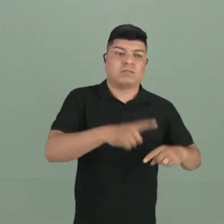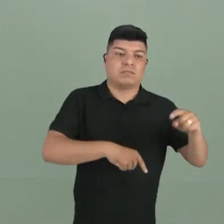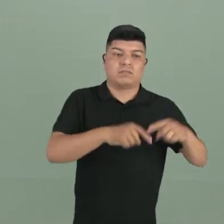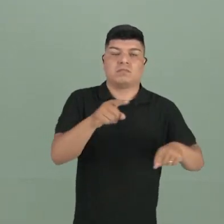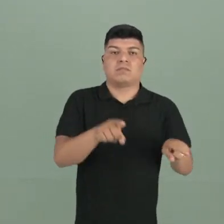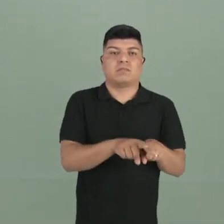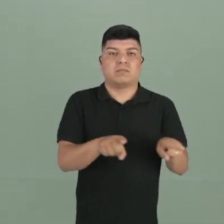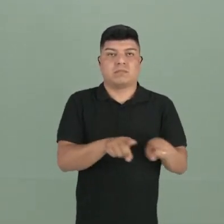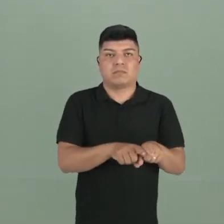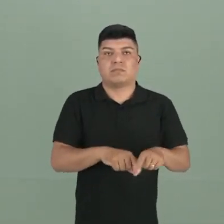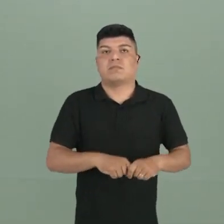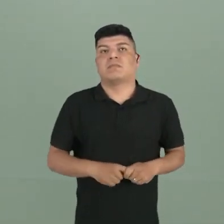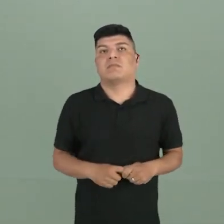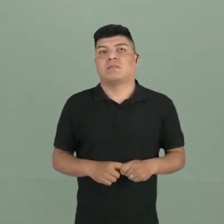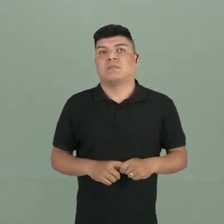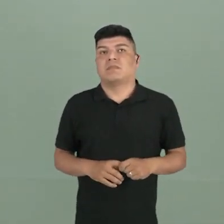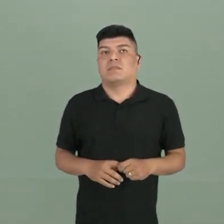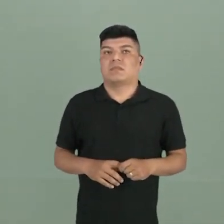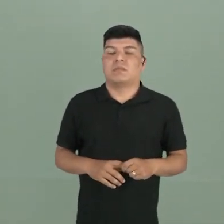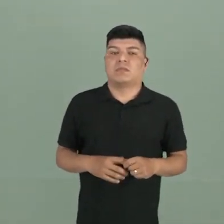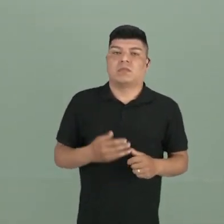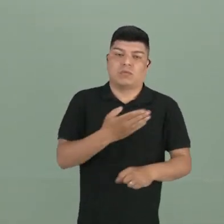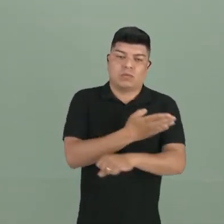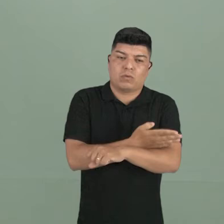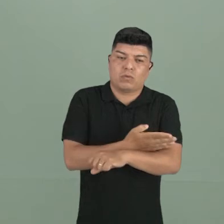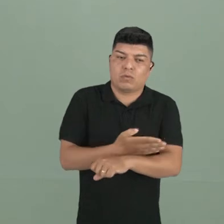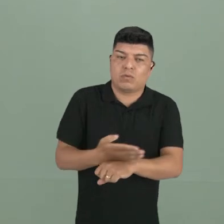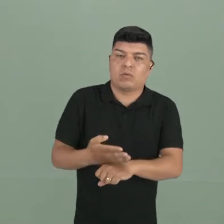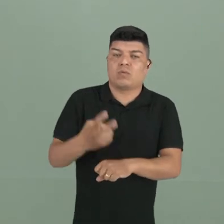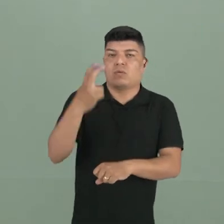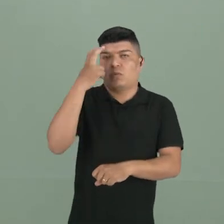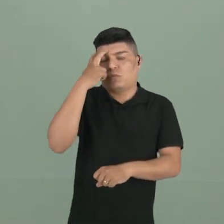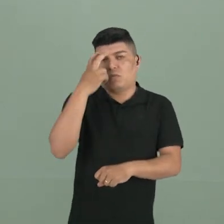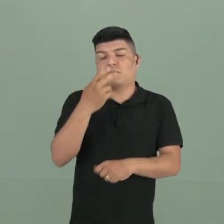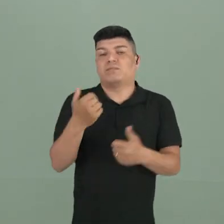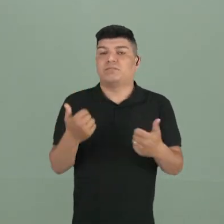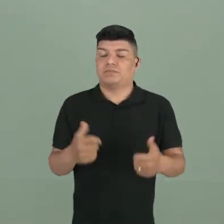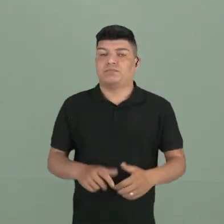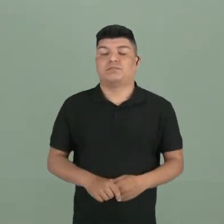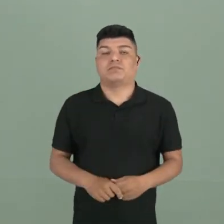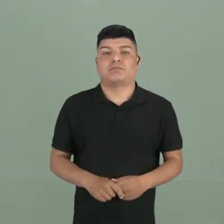imaterial também, que tem a ver com o hábito, com a cultura, com o costume.